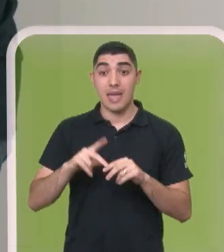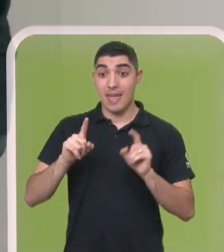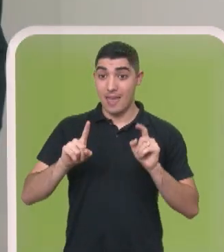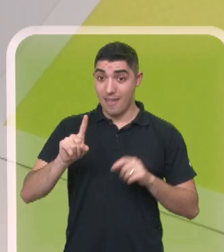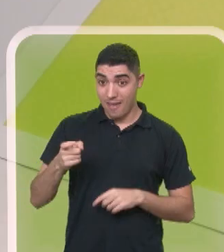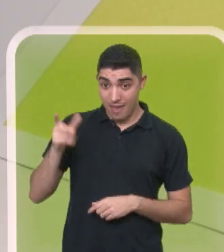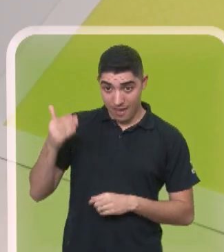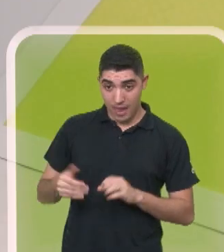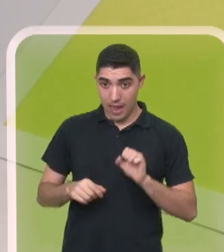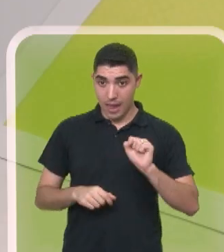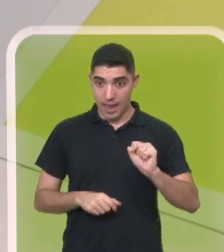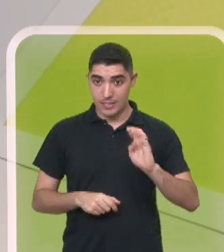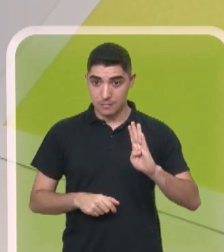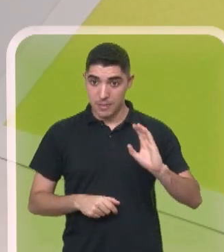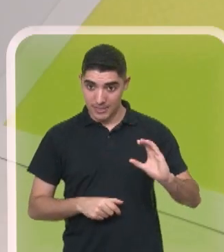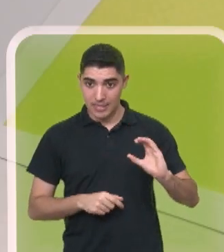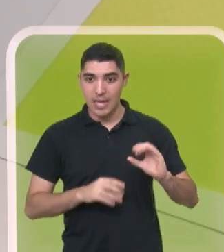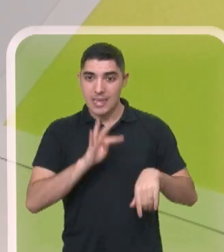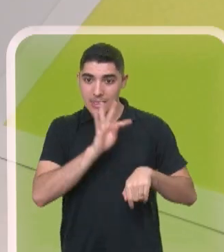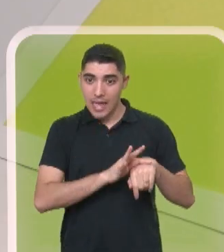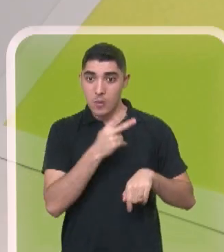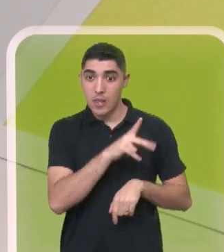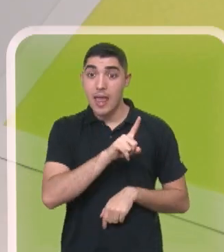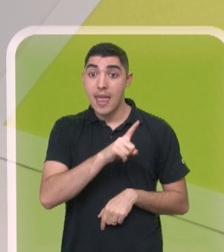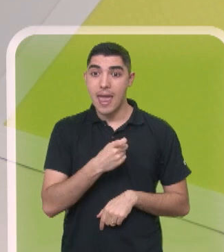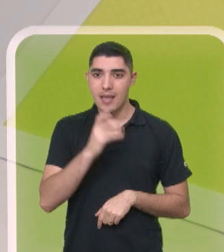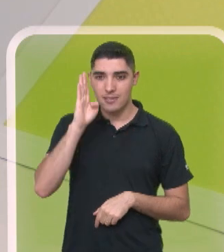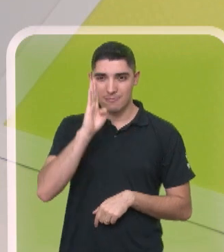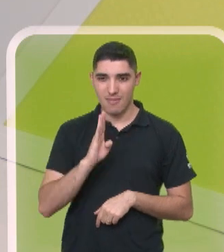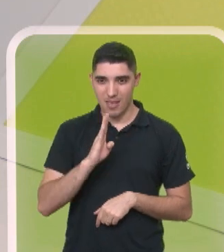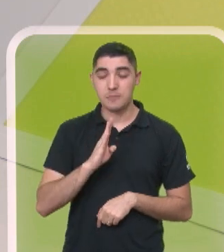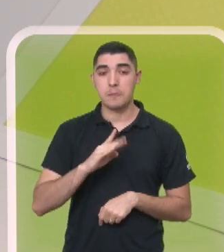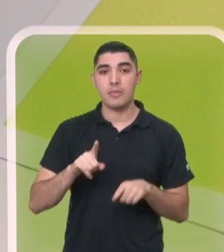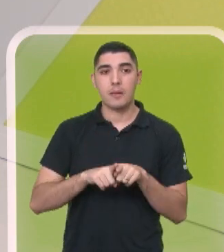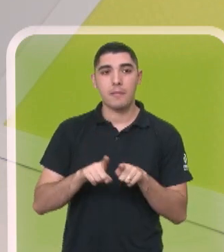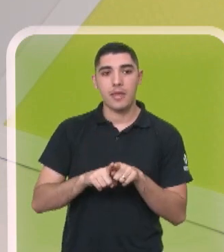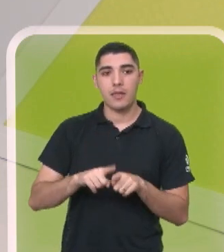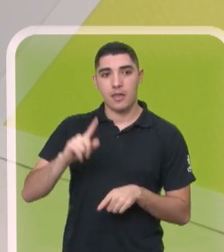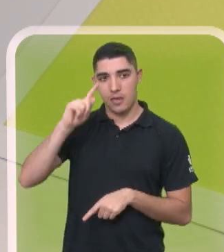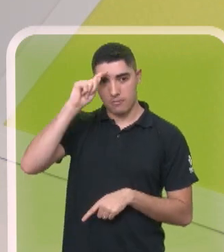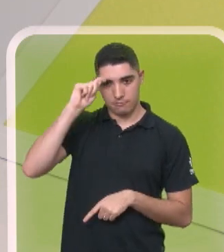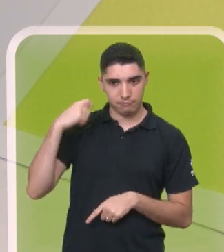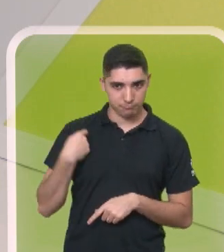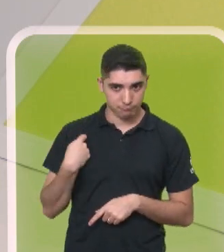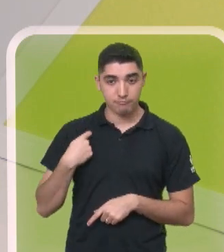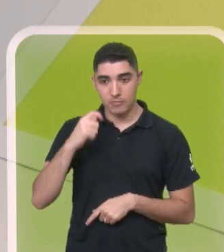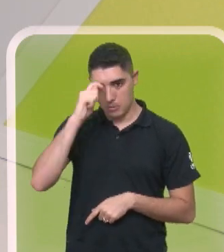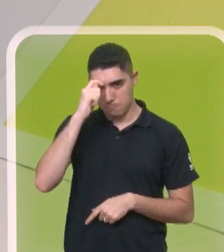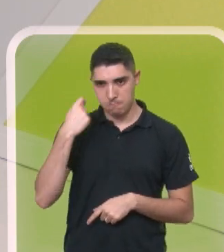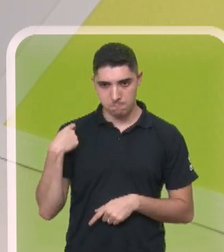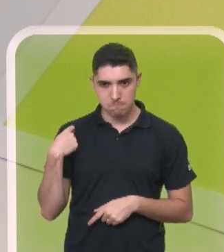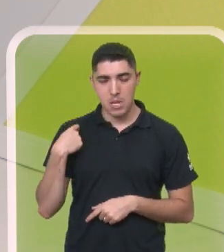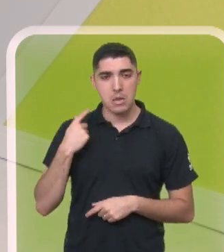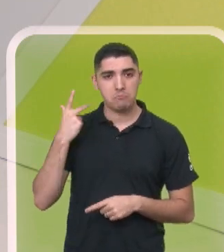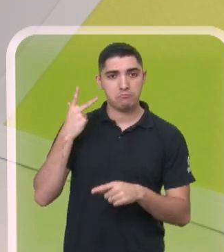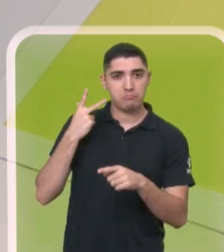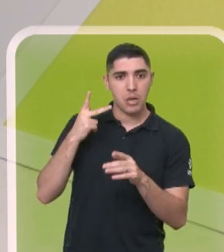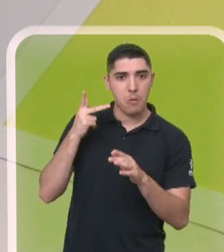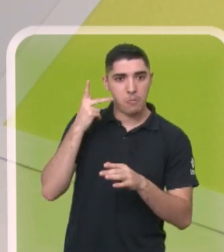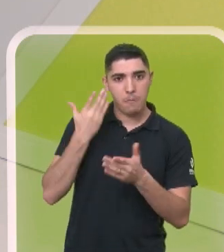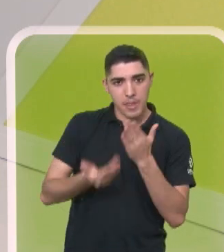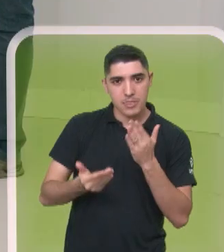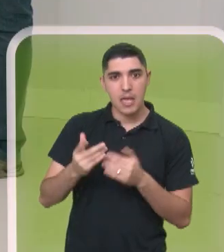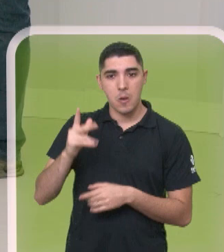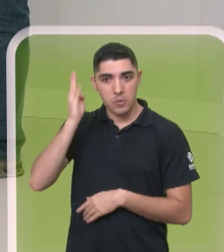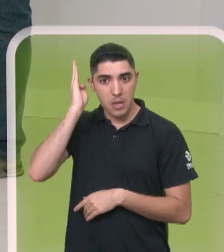e técnico aqui, campeoníssimo com o São José. O Realidade Jovem perdeu para o Taubaté, bela vitória do Taubaté, foi boa essa vitória do Taubaté para você, né, Brunão? Pro